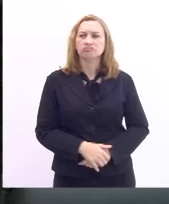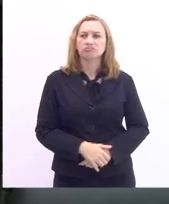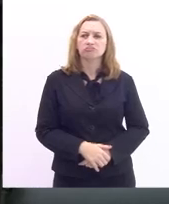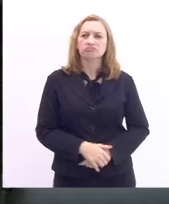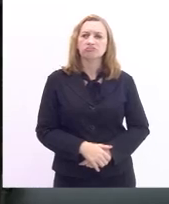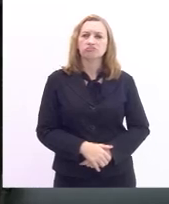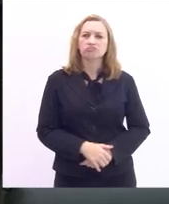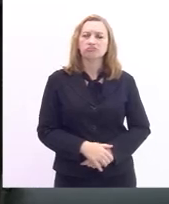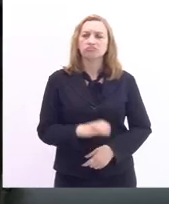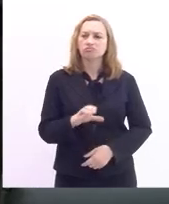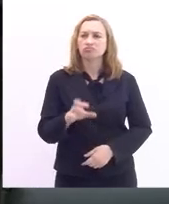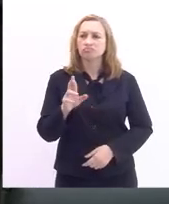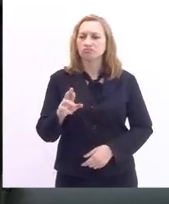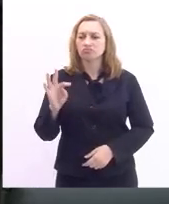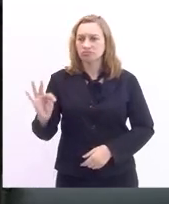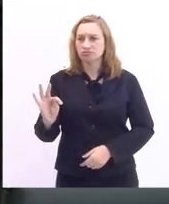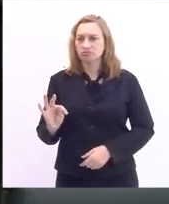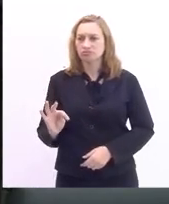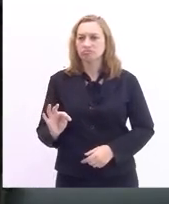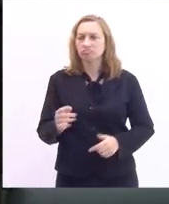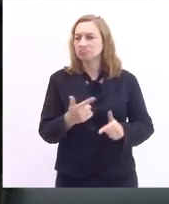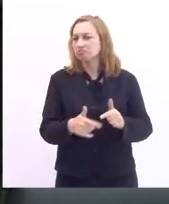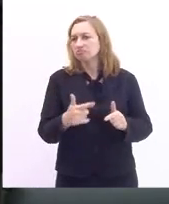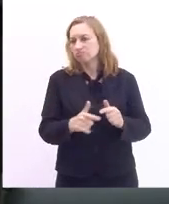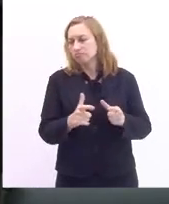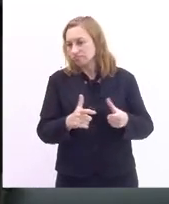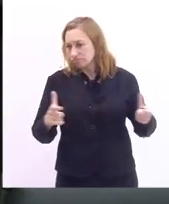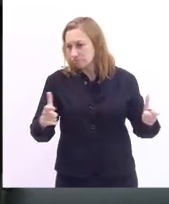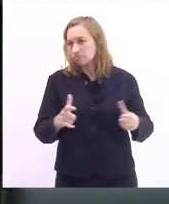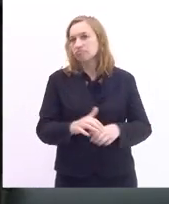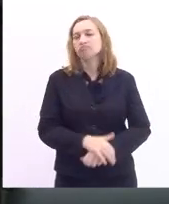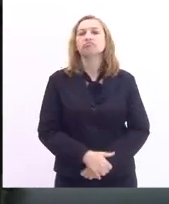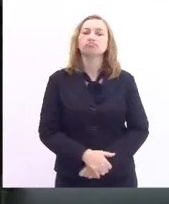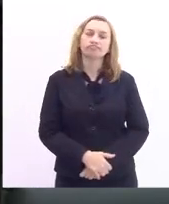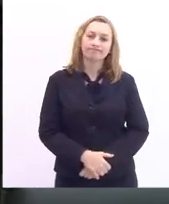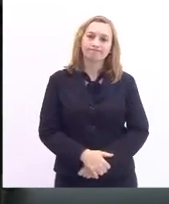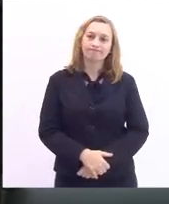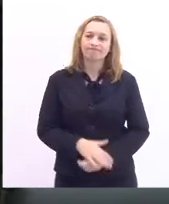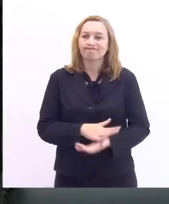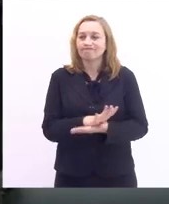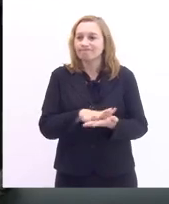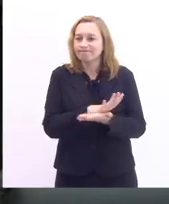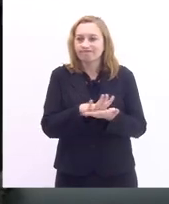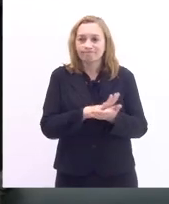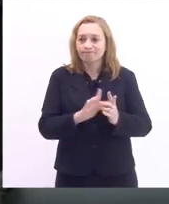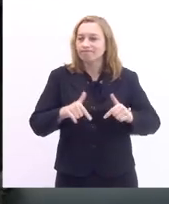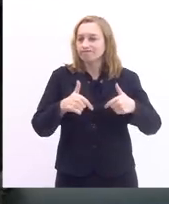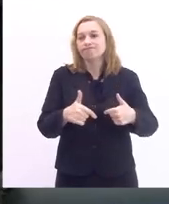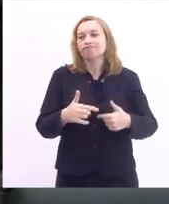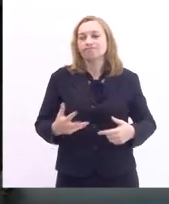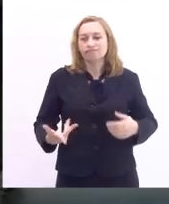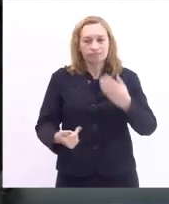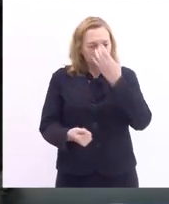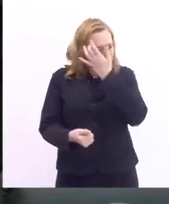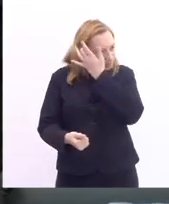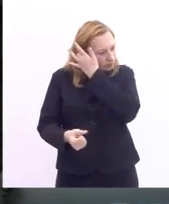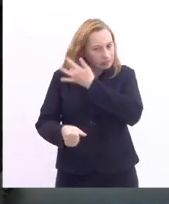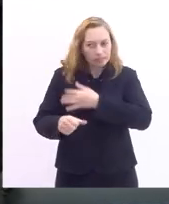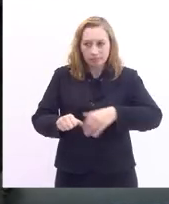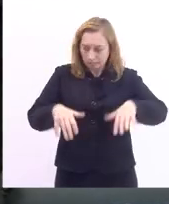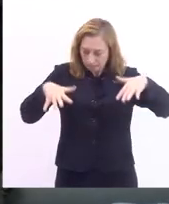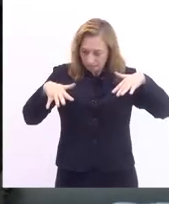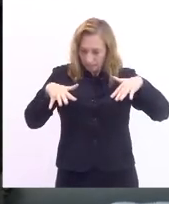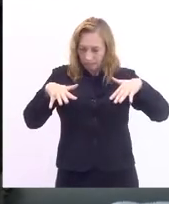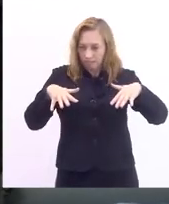que era o crp-rj o verdadeiro caos nada funcionava plenário